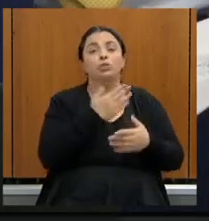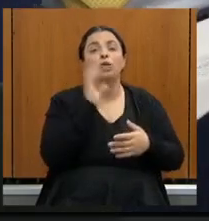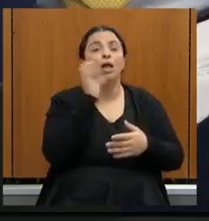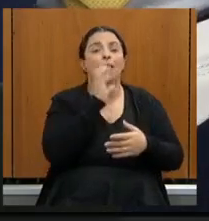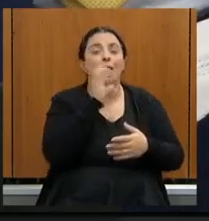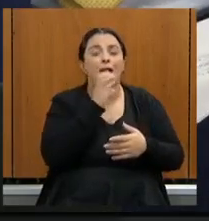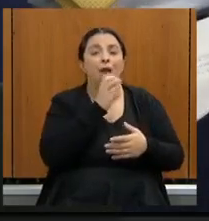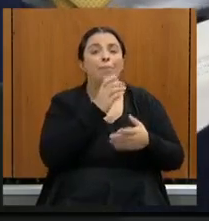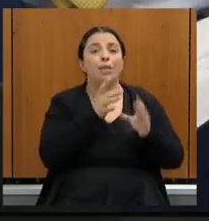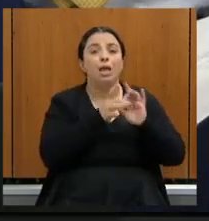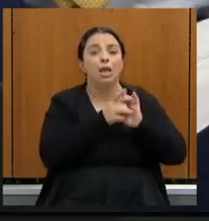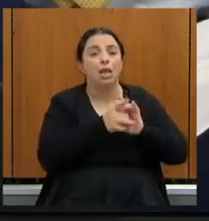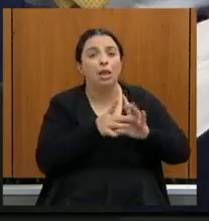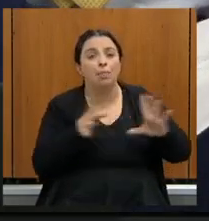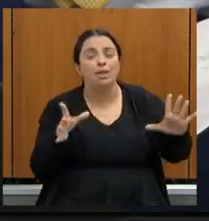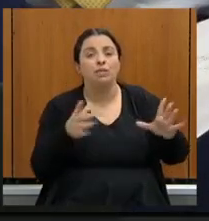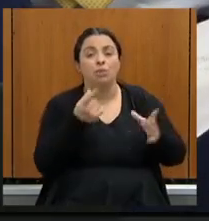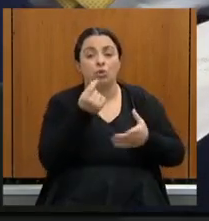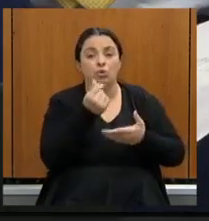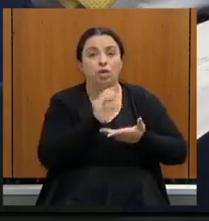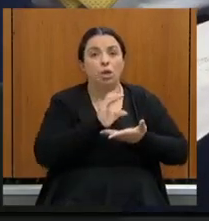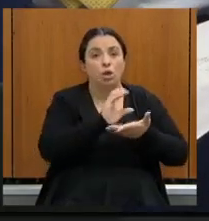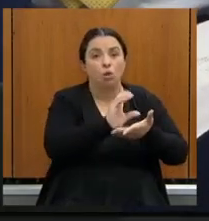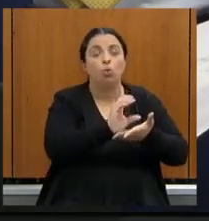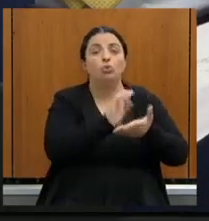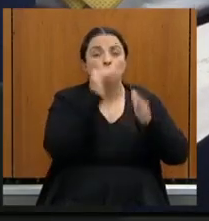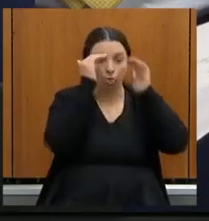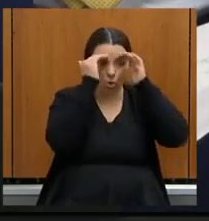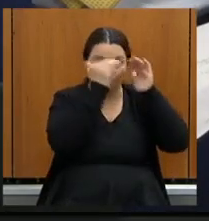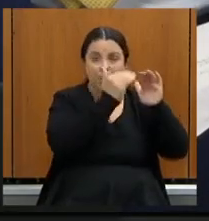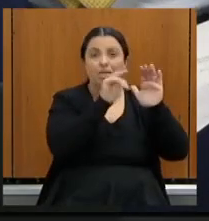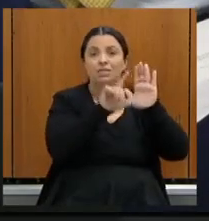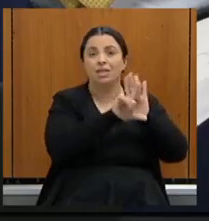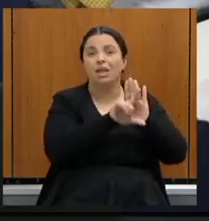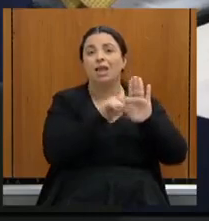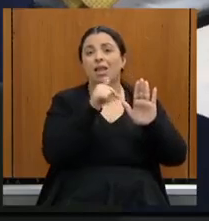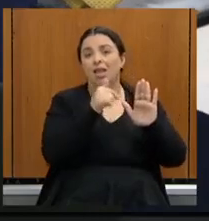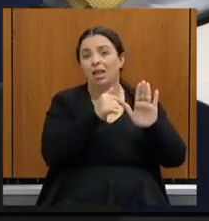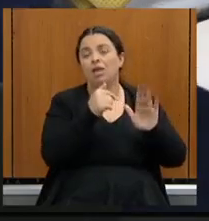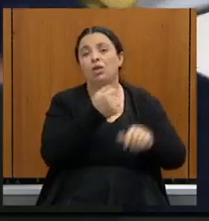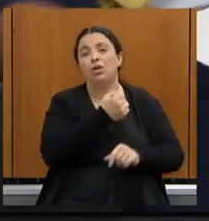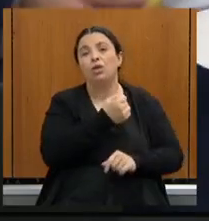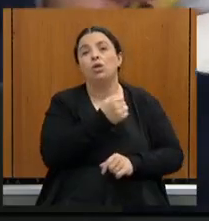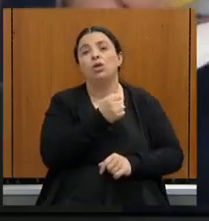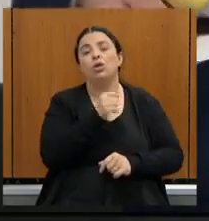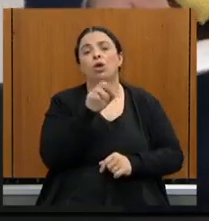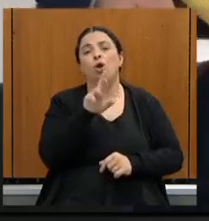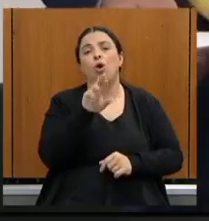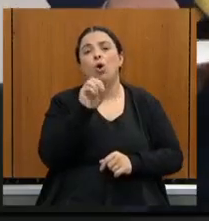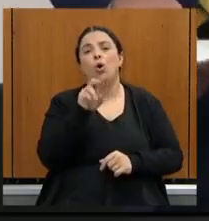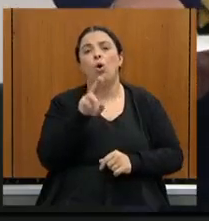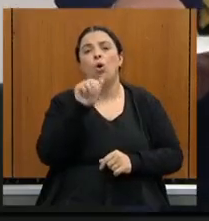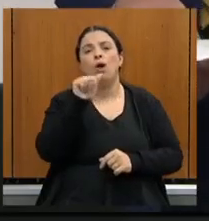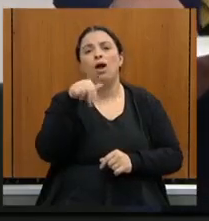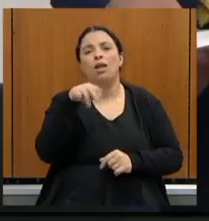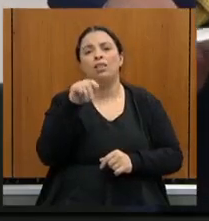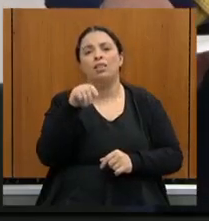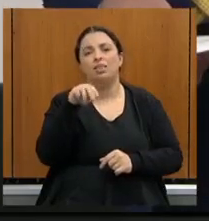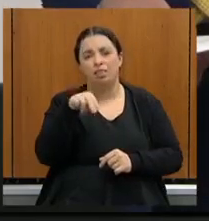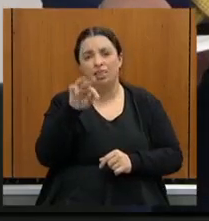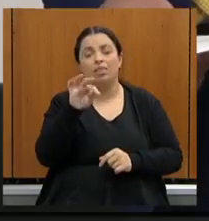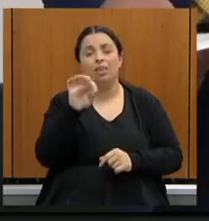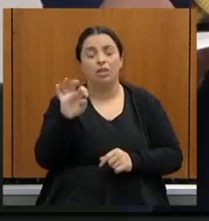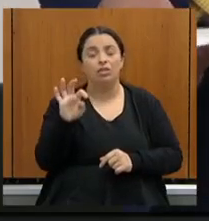liberação dos recursos aprovados no âmbito da lei da lei Rouanet para os projetos de